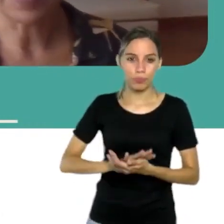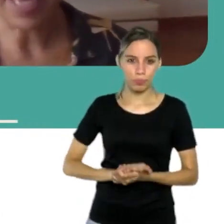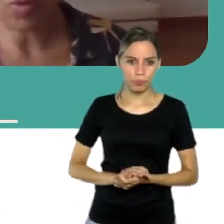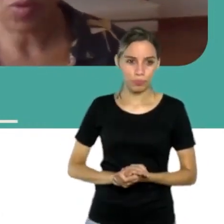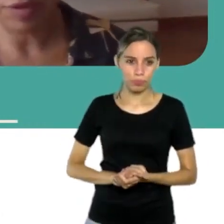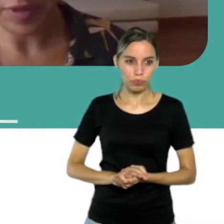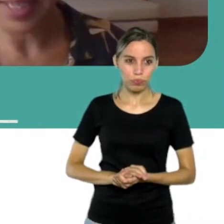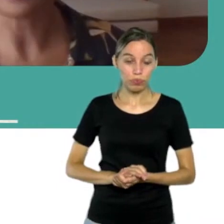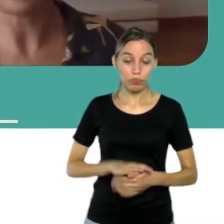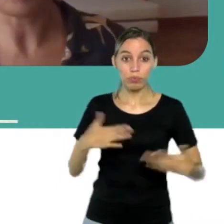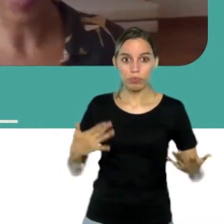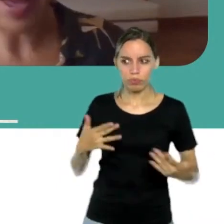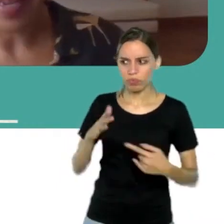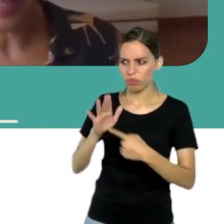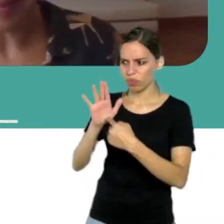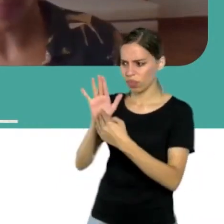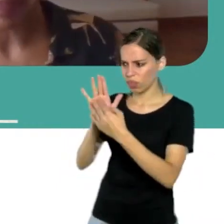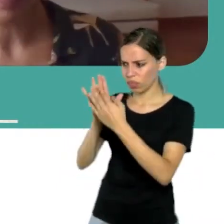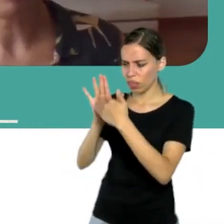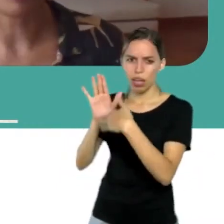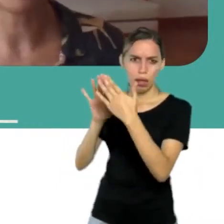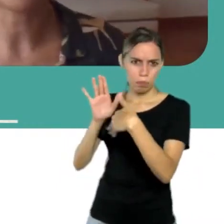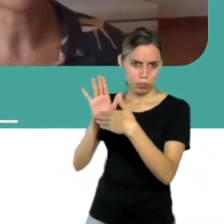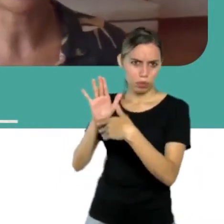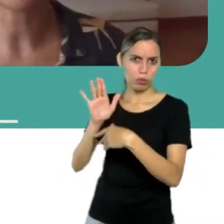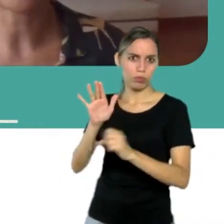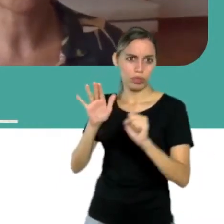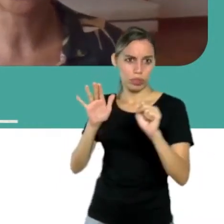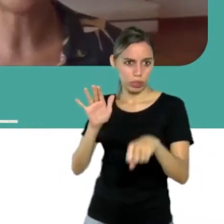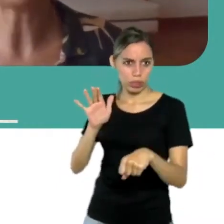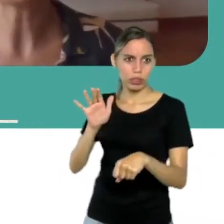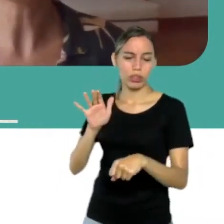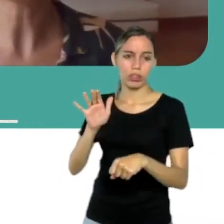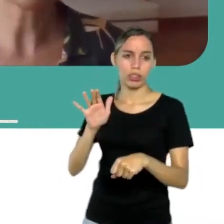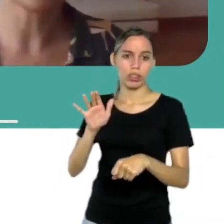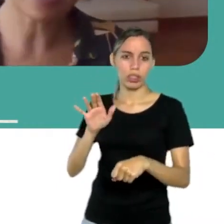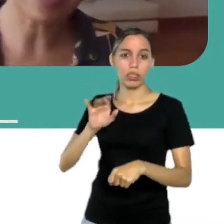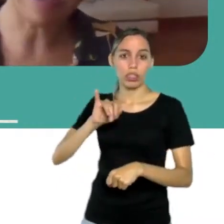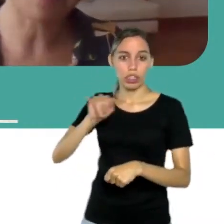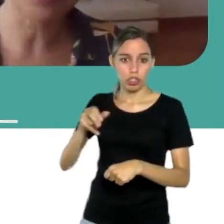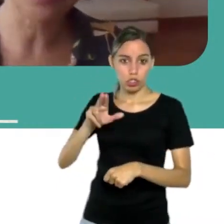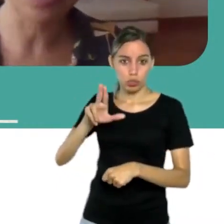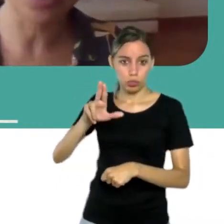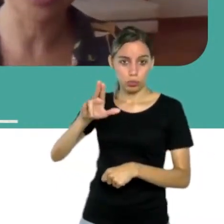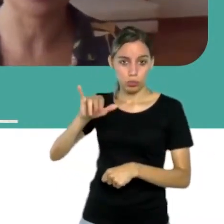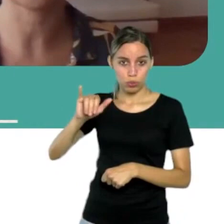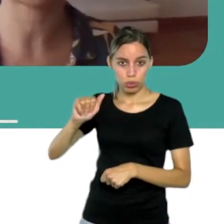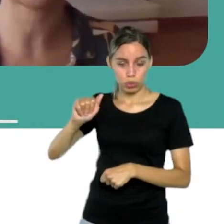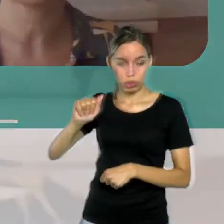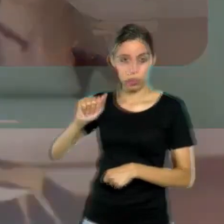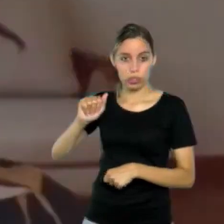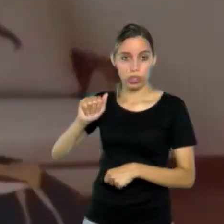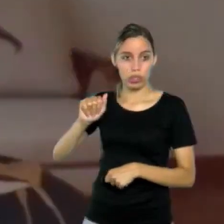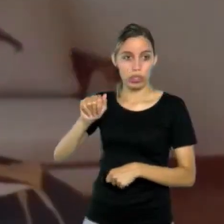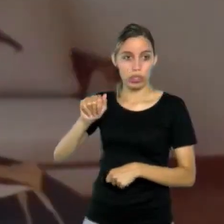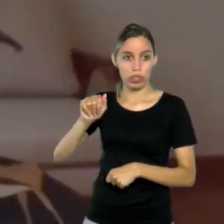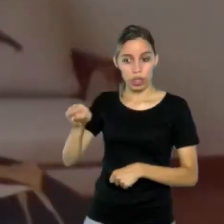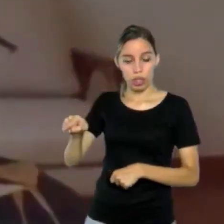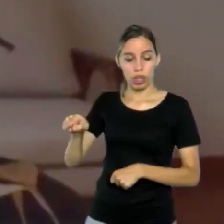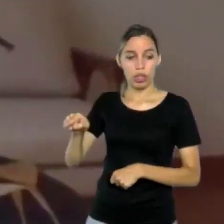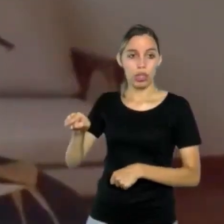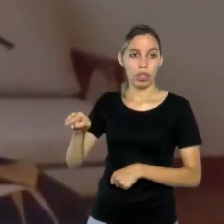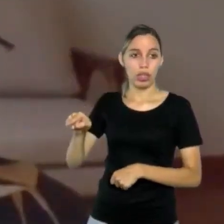A capa da Curva Infinita é uma aquarela, uma das aquarelas da Júlia. E a capa dos Dias ou os Dentes